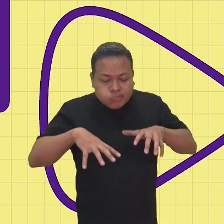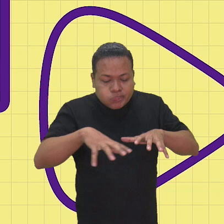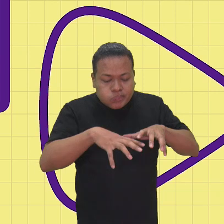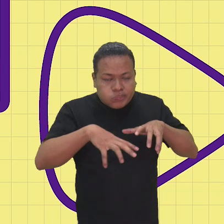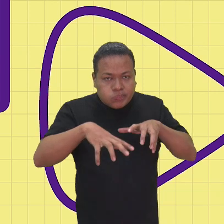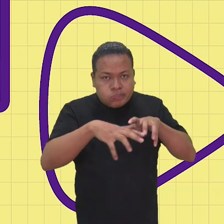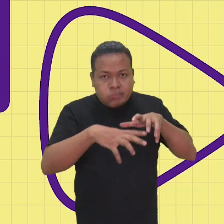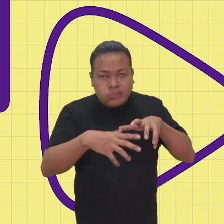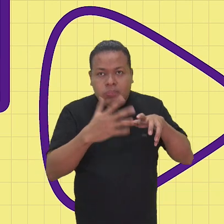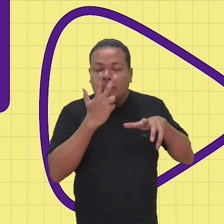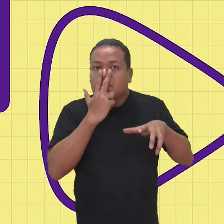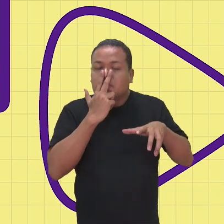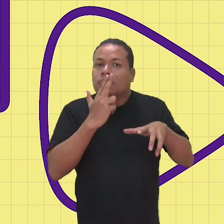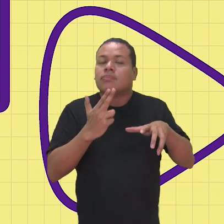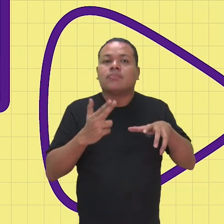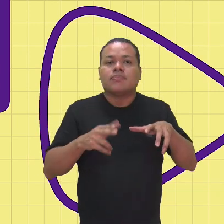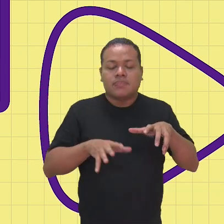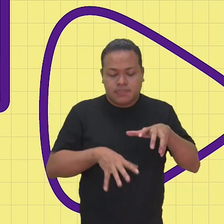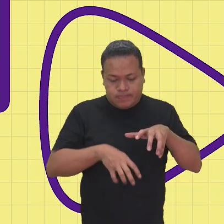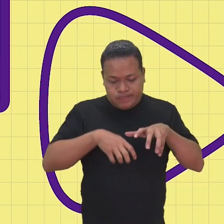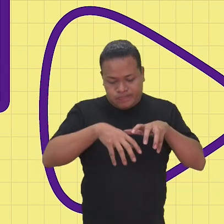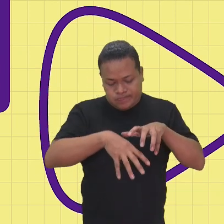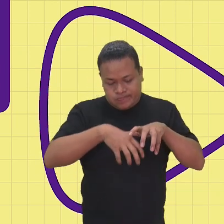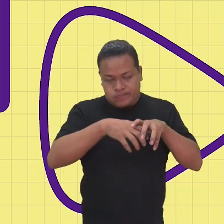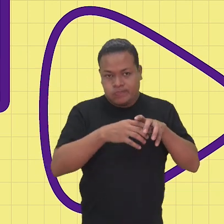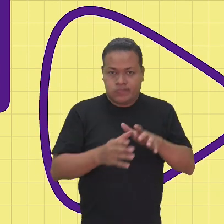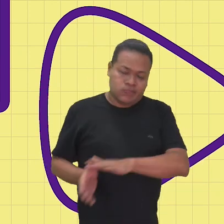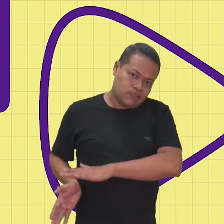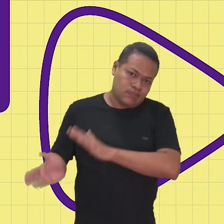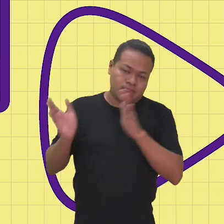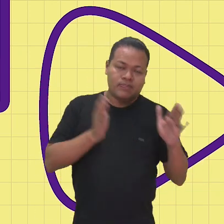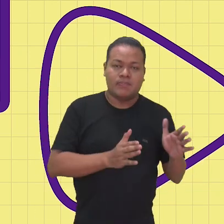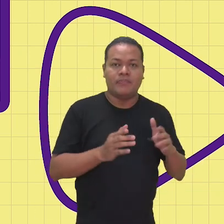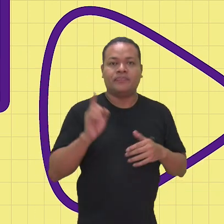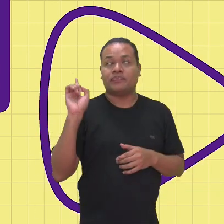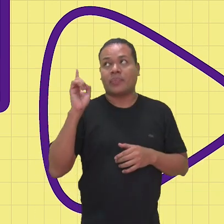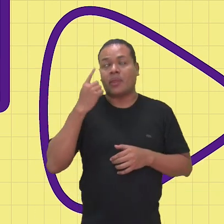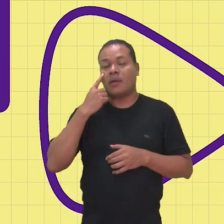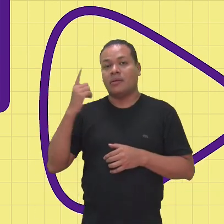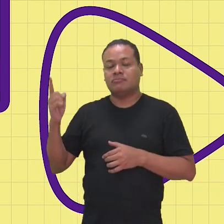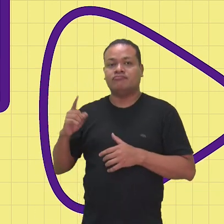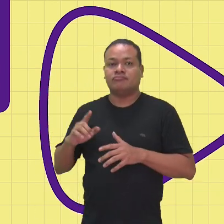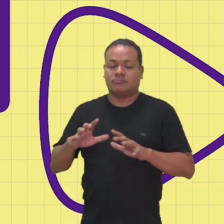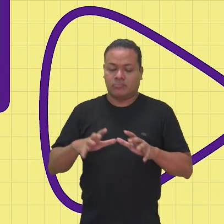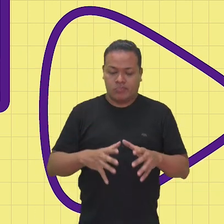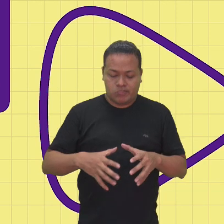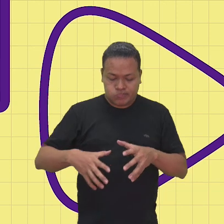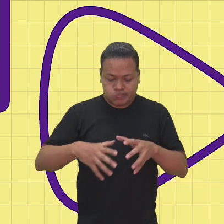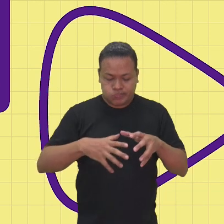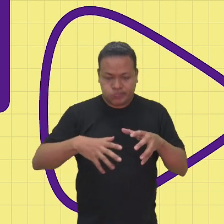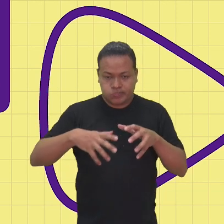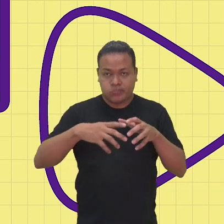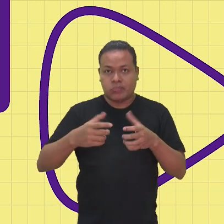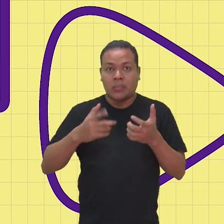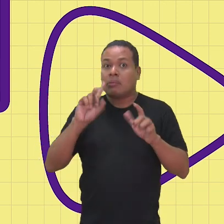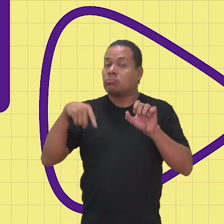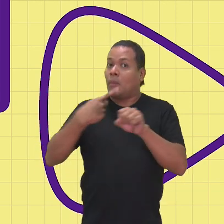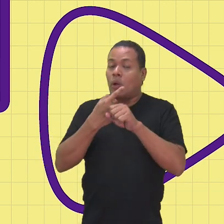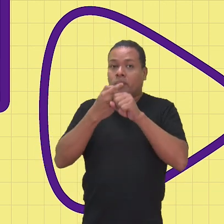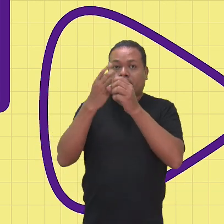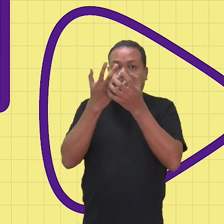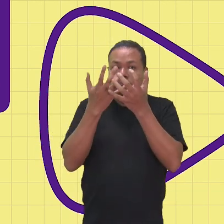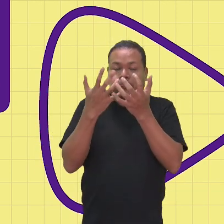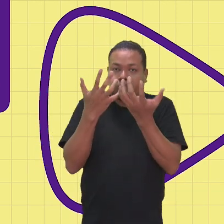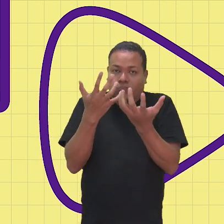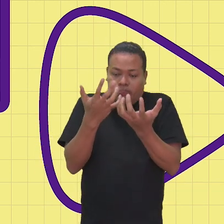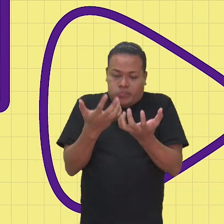a precipitar no nosso próximo poço. Qual é o nosso próximo tanque? A decantação. Então,